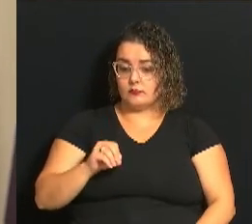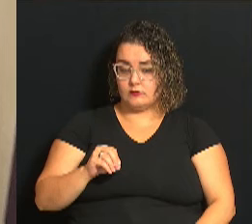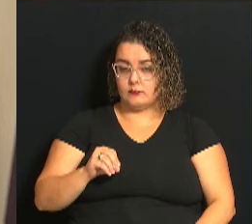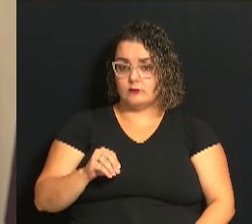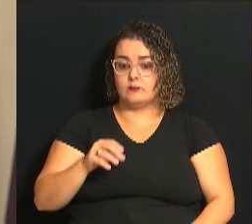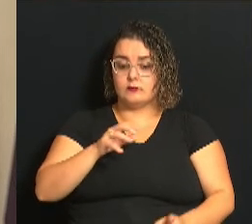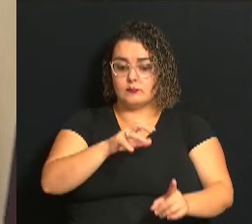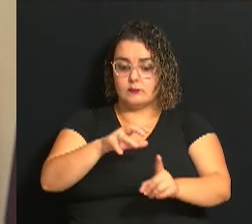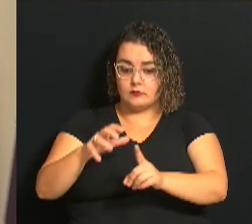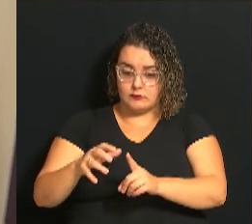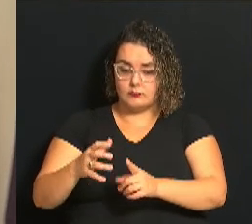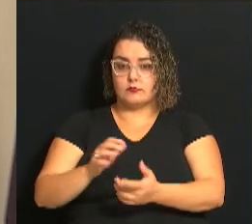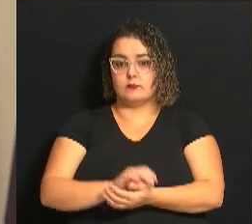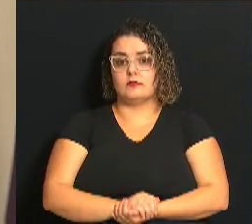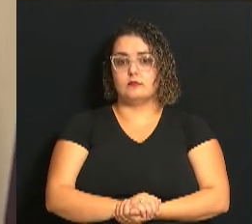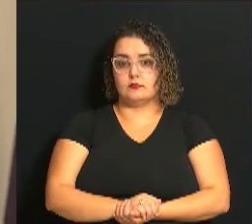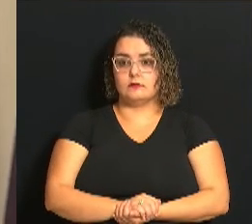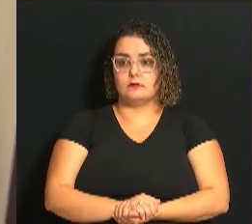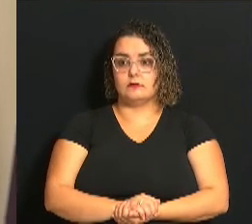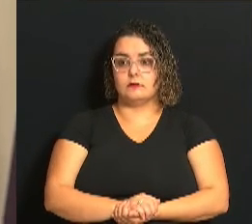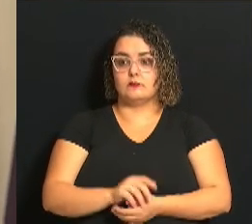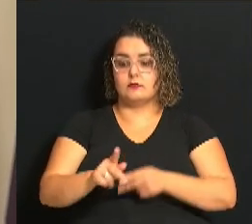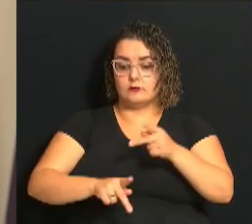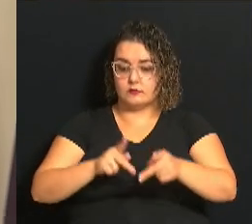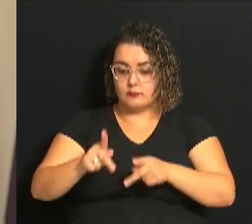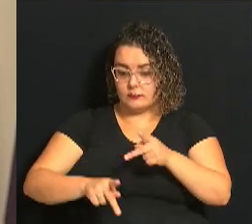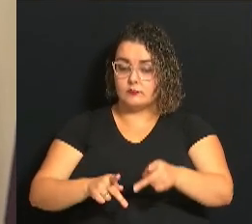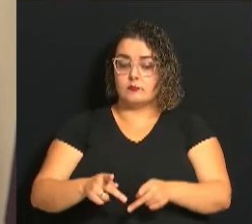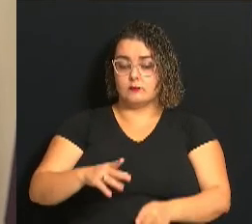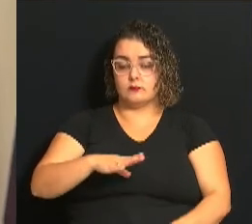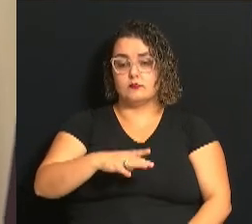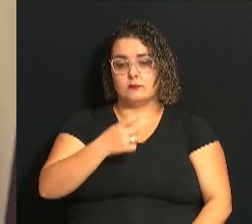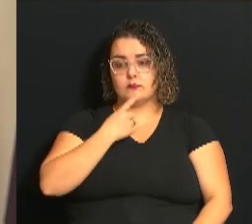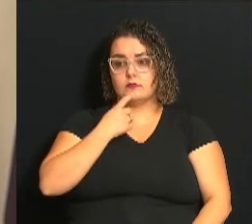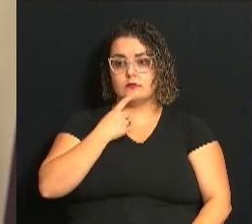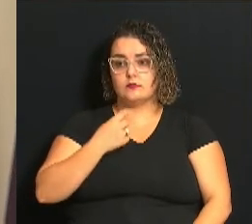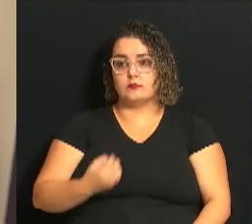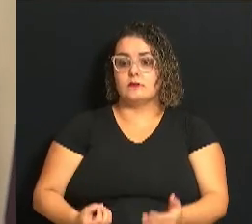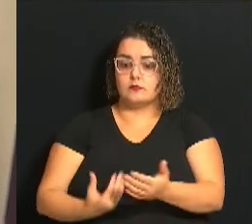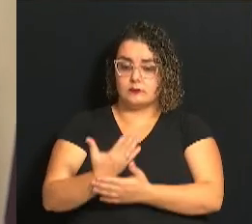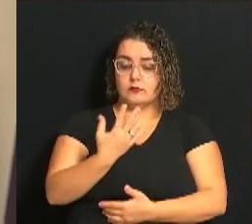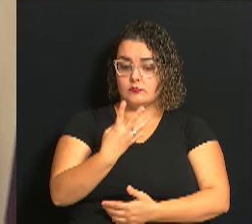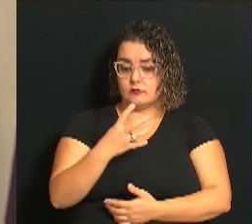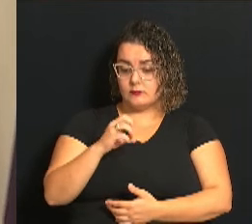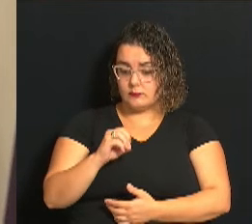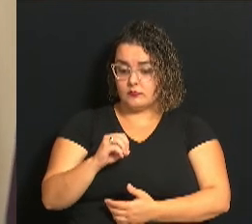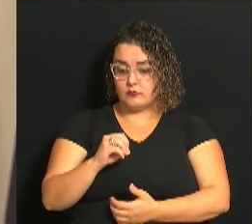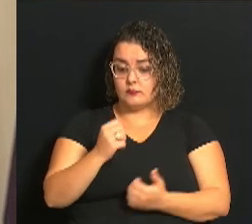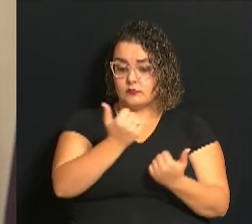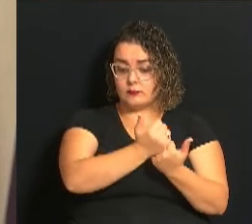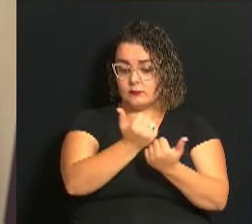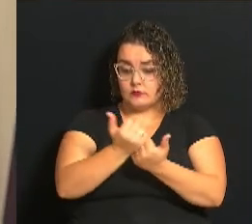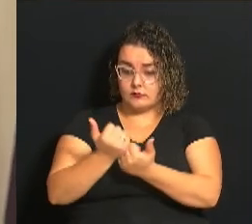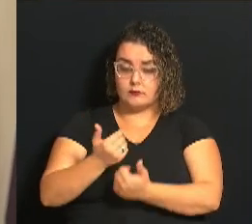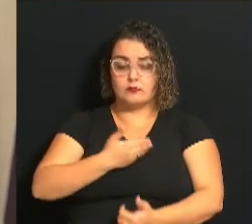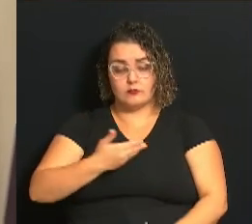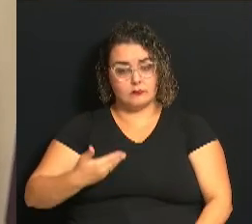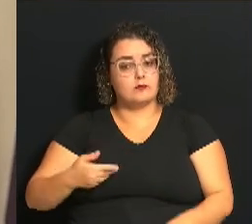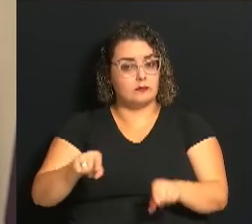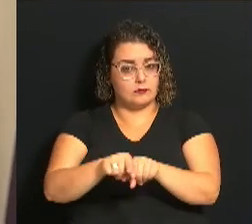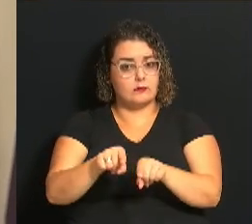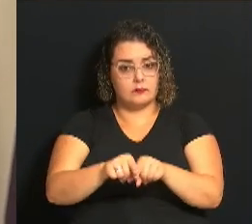na vida também da população aqui da cidade. E em seguida, a criação aí de 40 cargos públicos, né, que também foi bastante